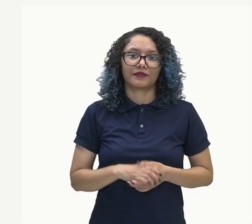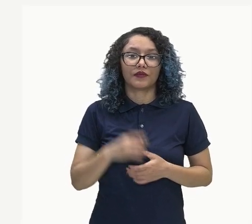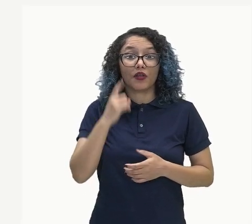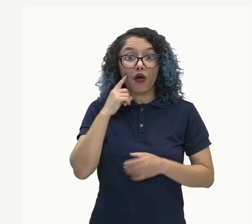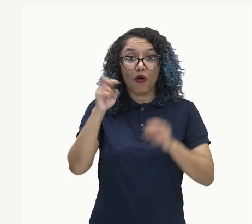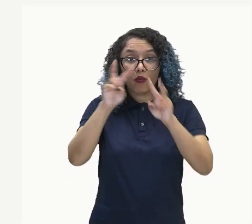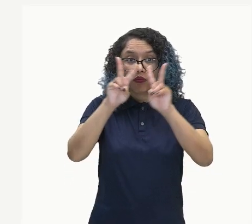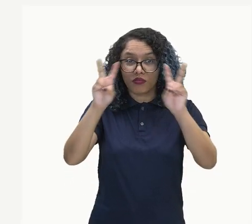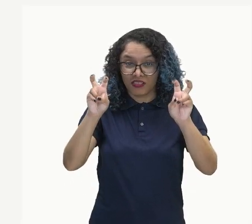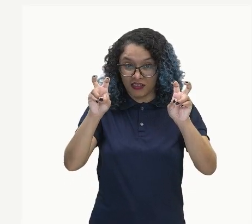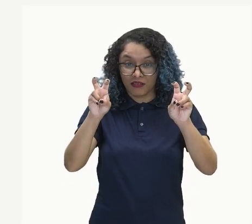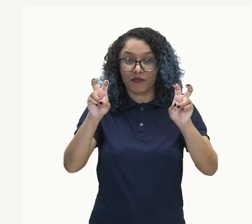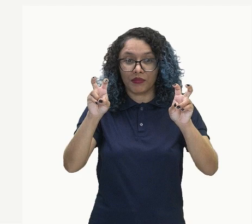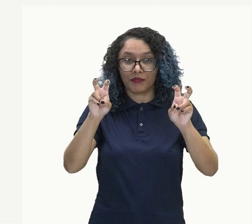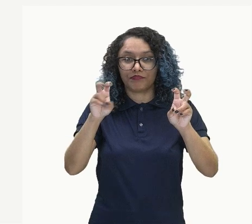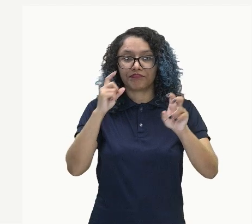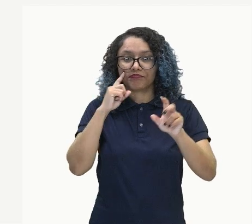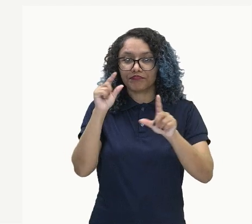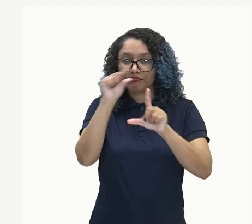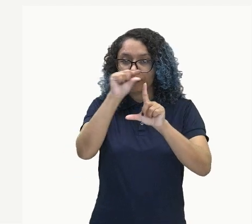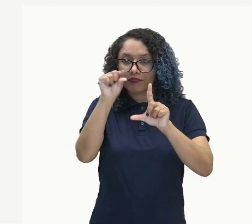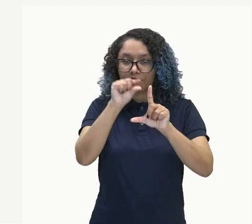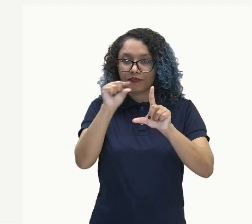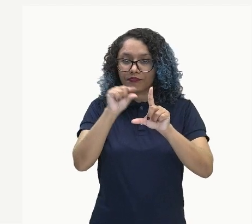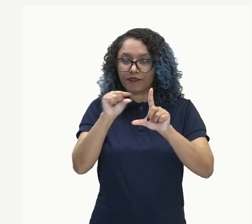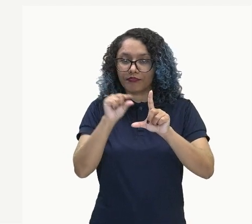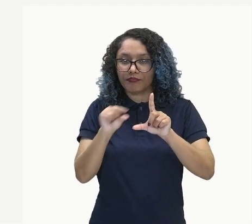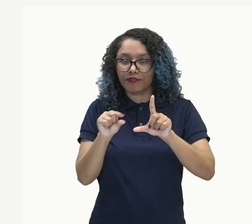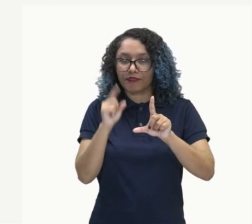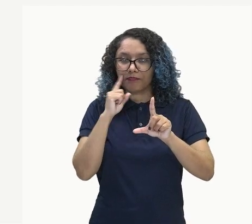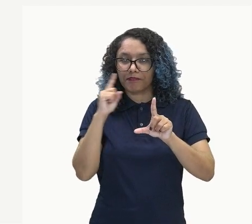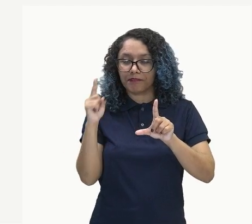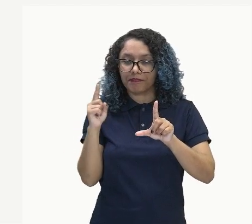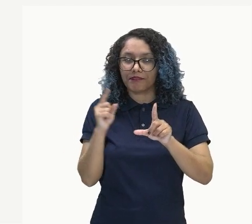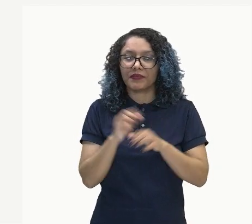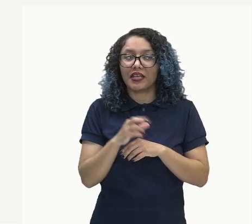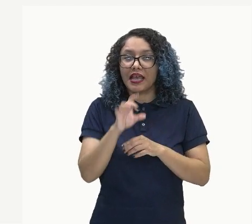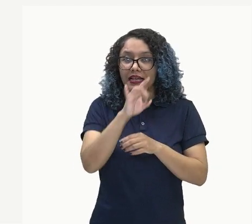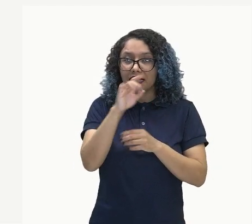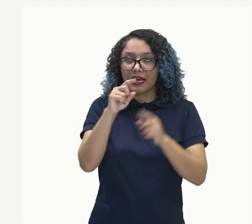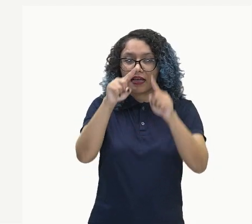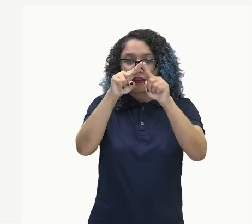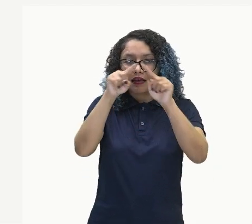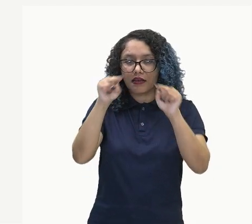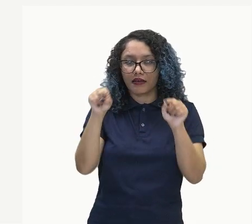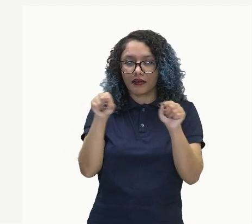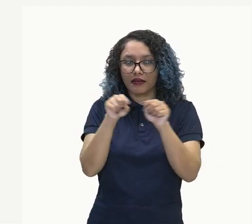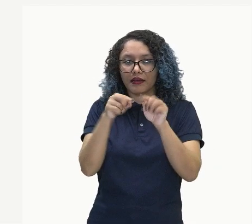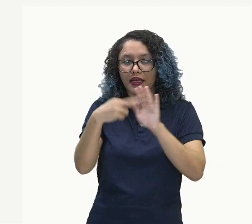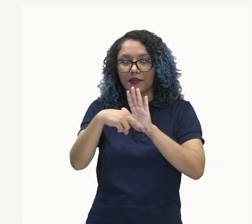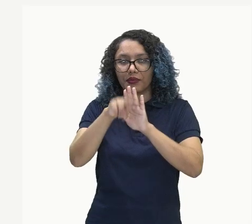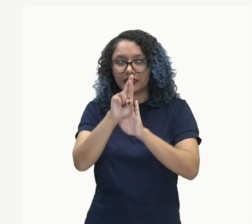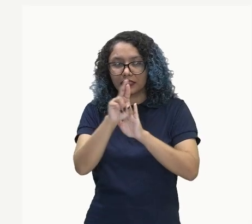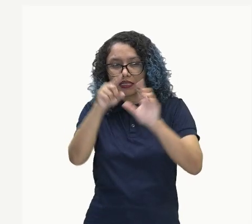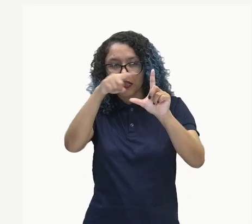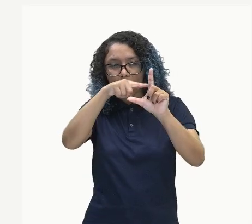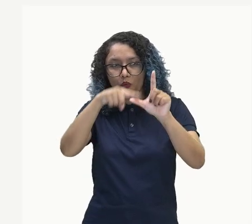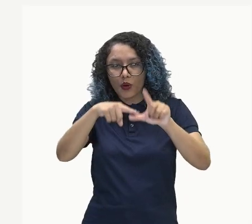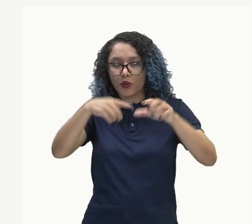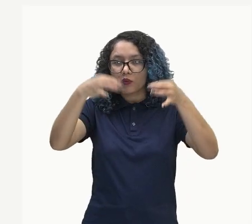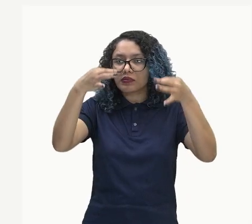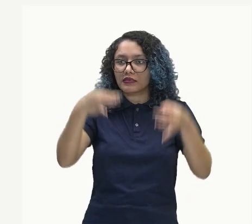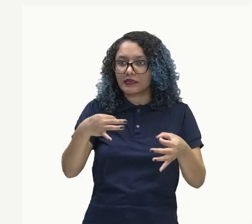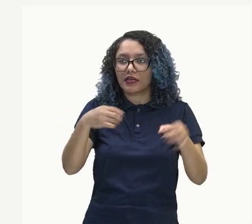título, nós temos a legenda, cada fatia representa a angulação correta e